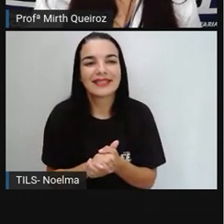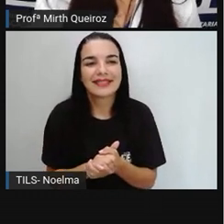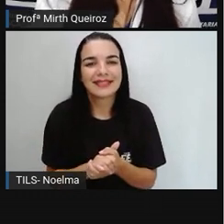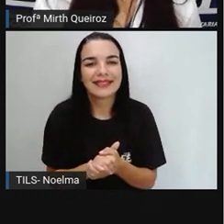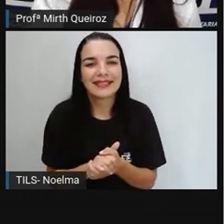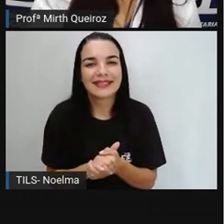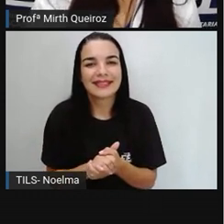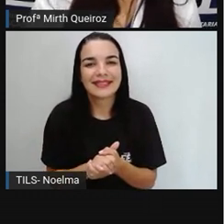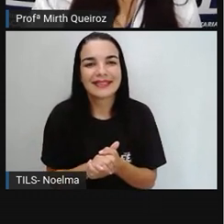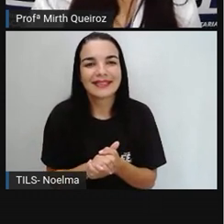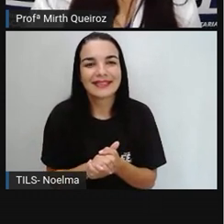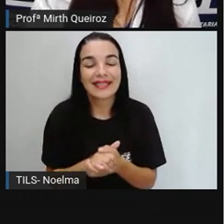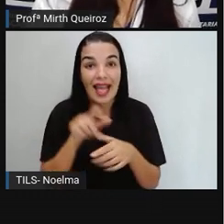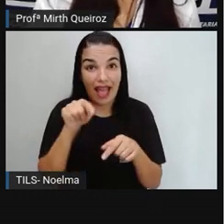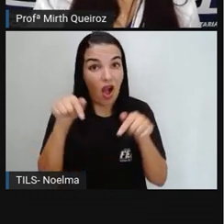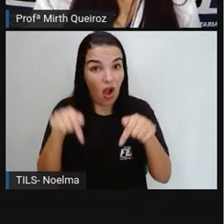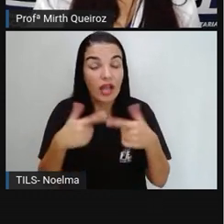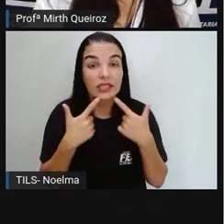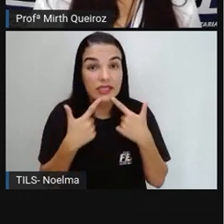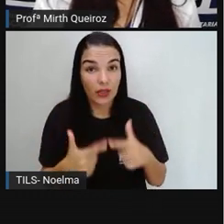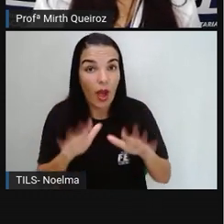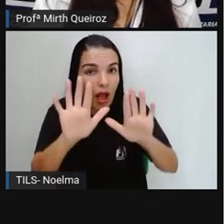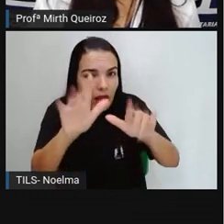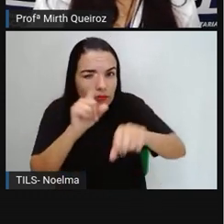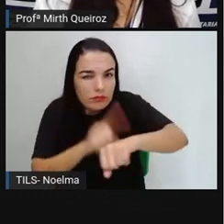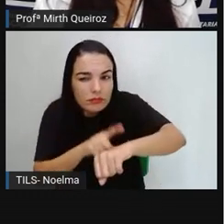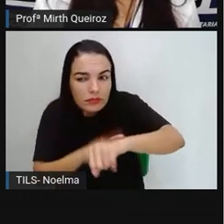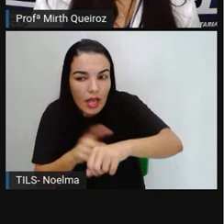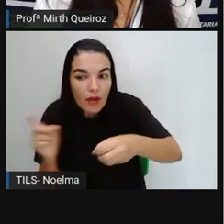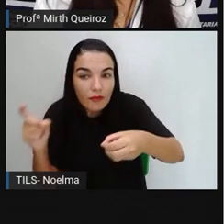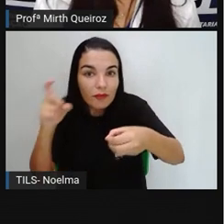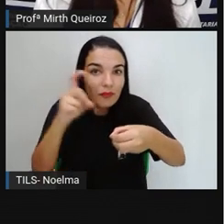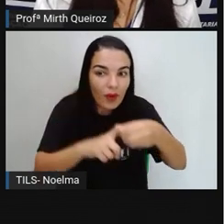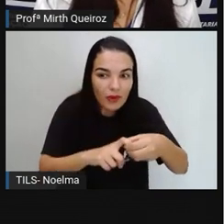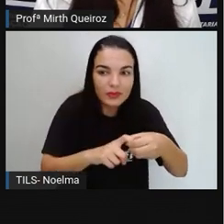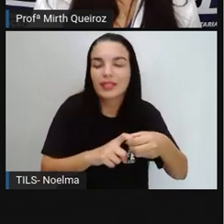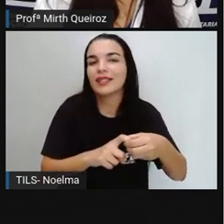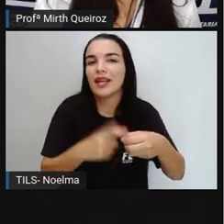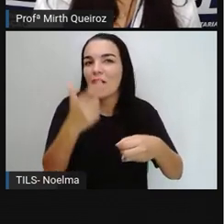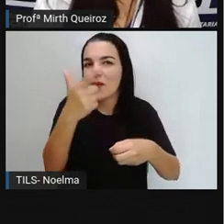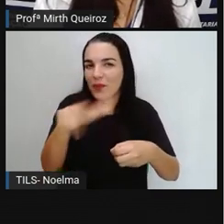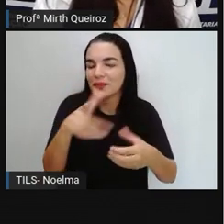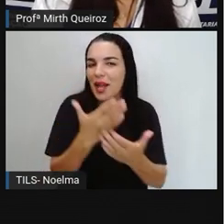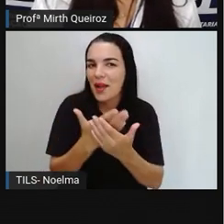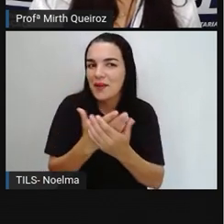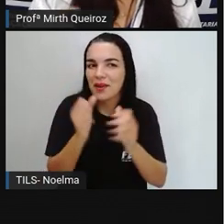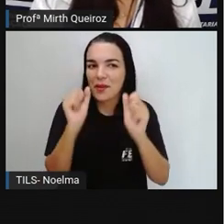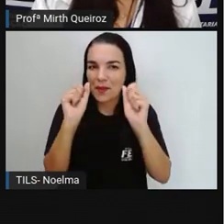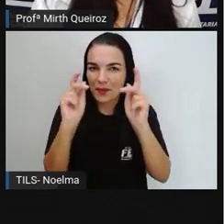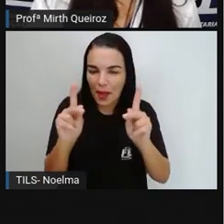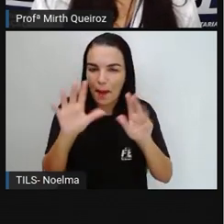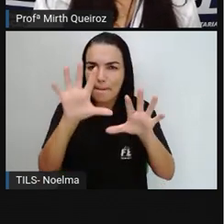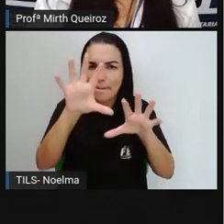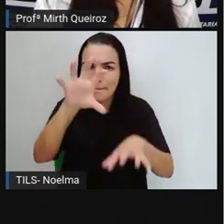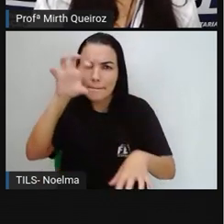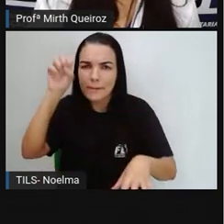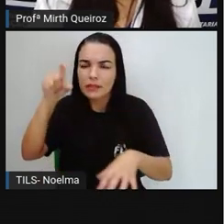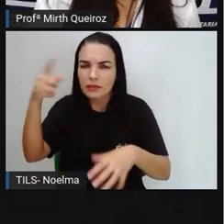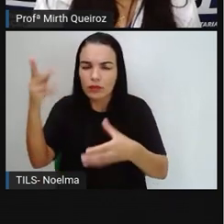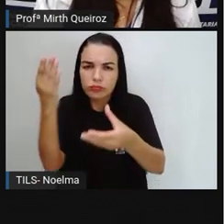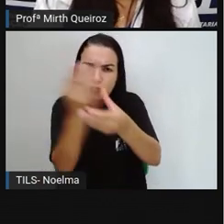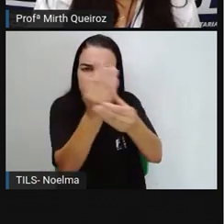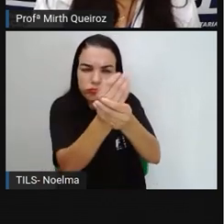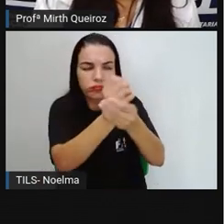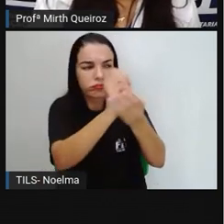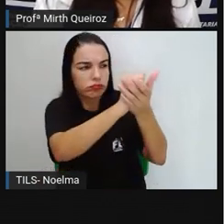E essa aula de linguagens, mas daqui a pouquinho a gente volta com mais uma aula. Pegue lá o seu